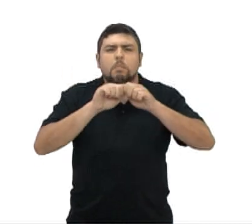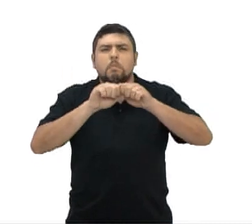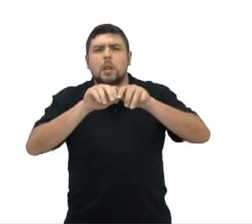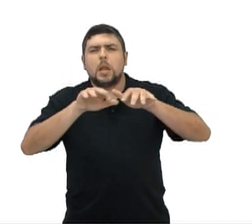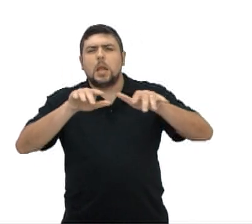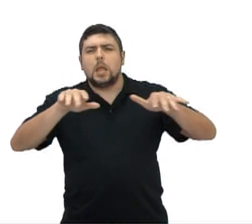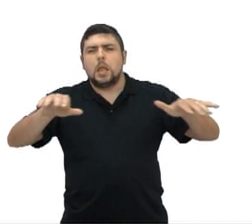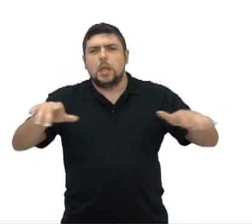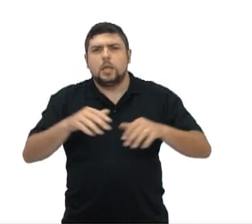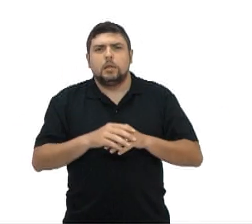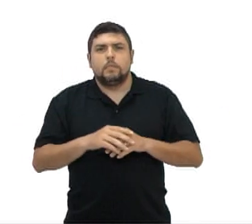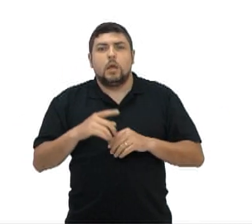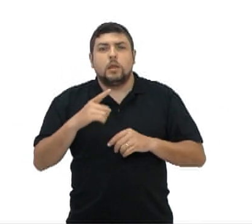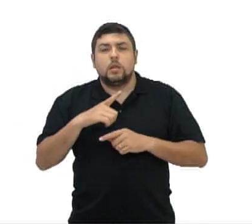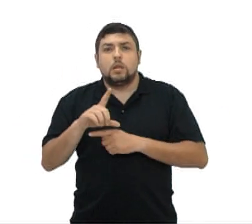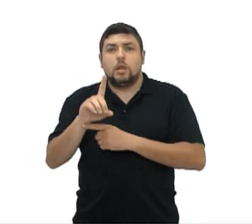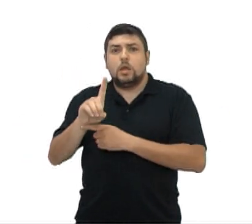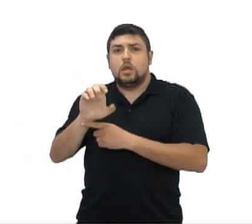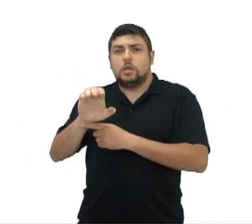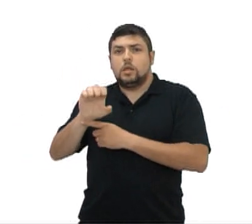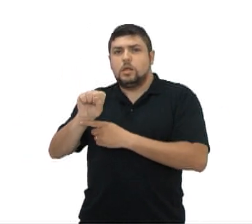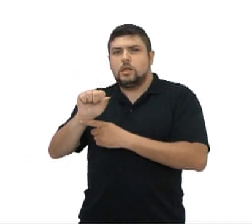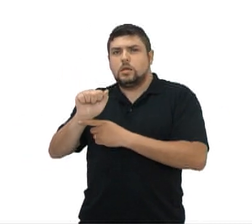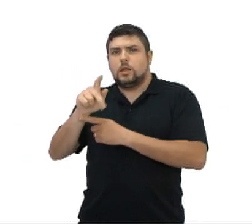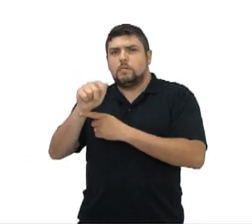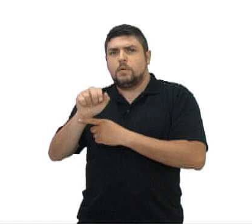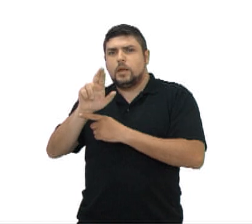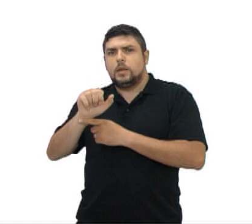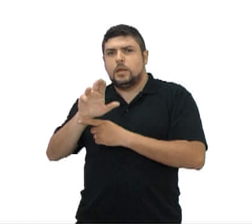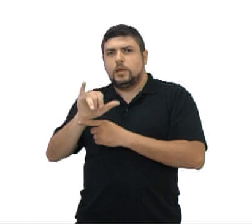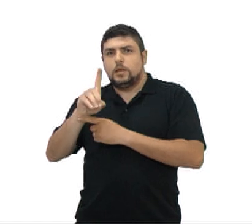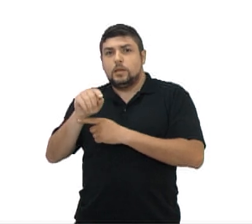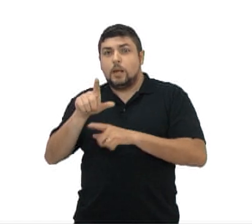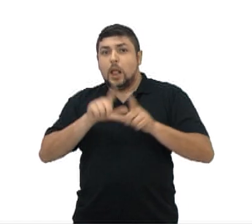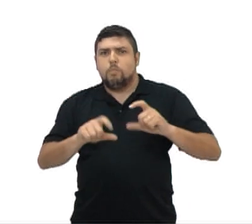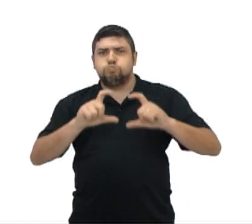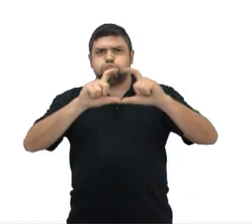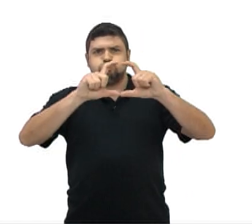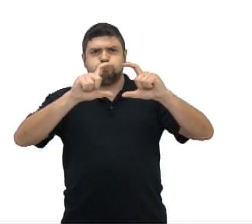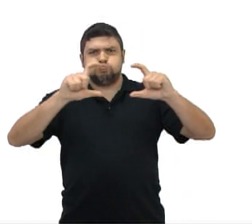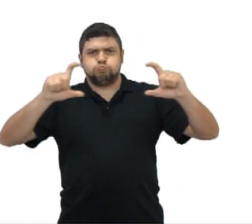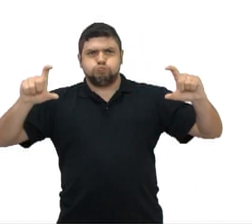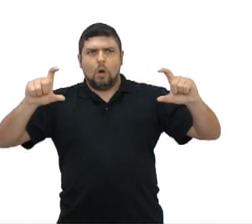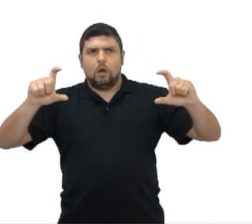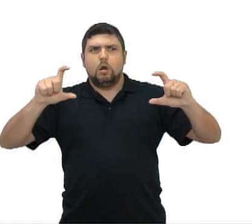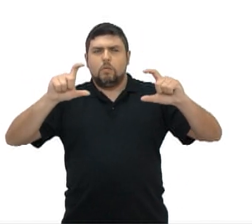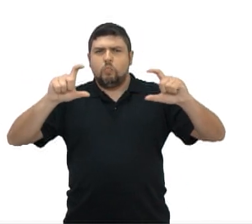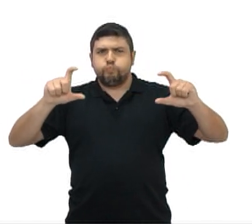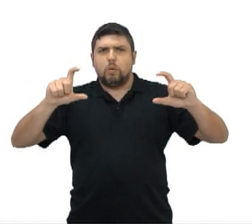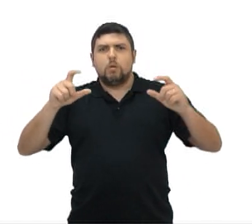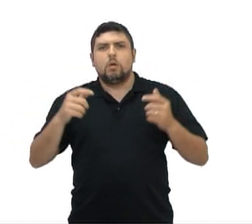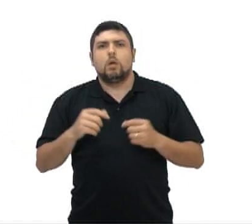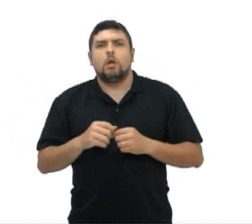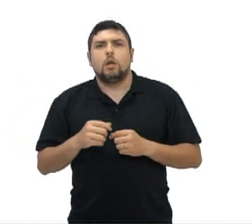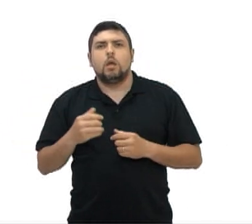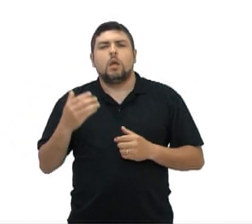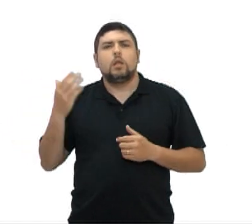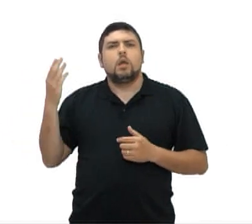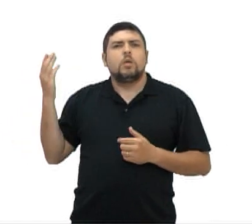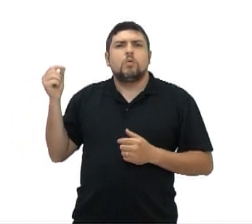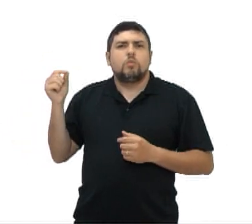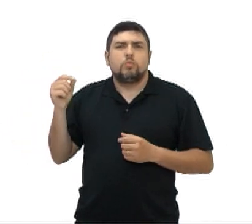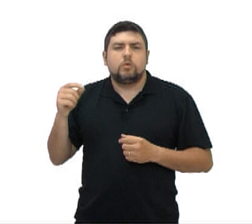palavra desaparecida, bem com letras garrafais, né, em destaque, em caixa alta, né, são letras que